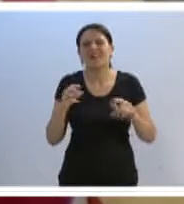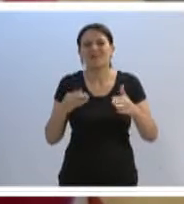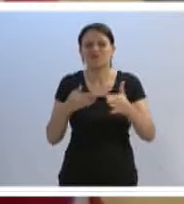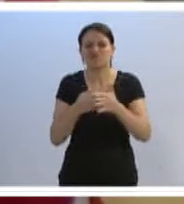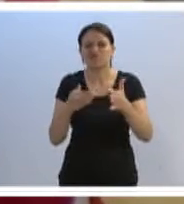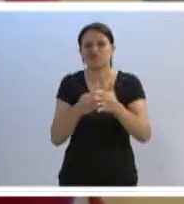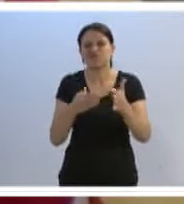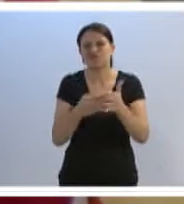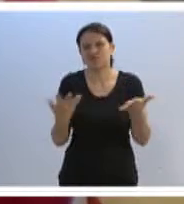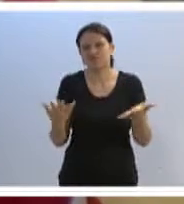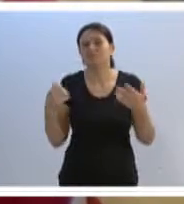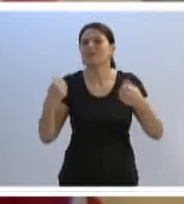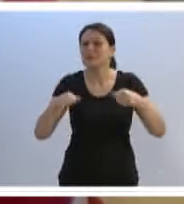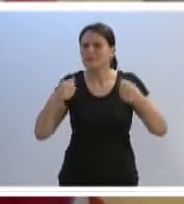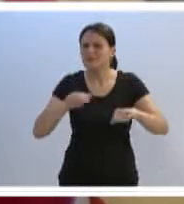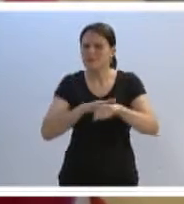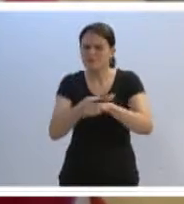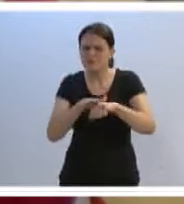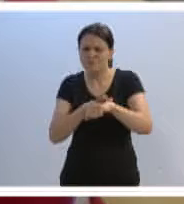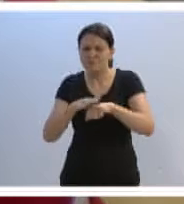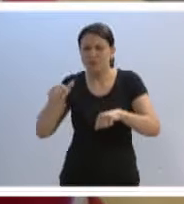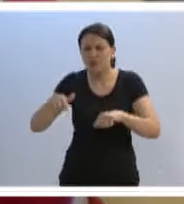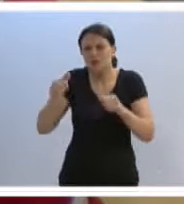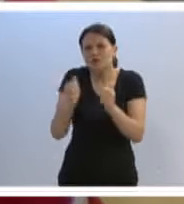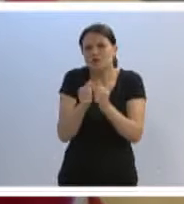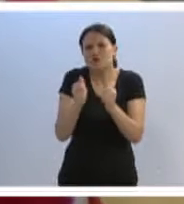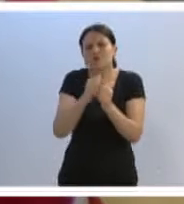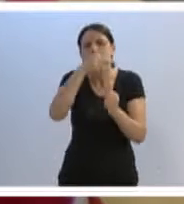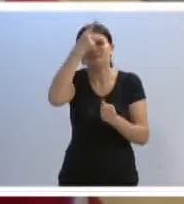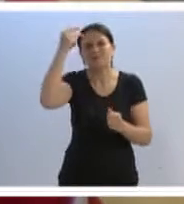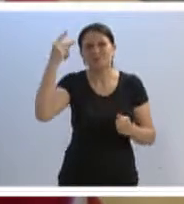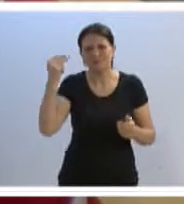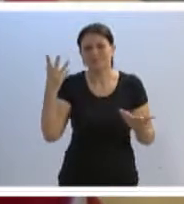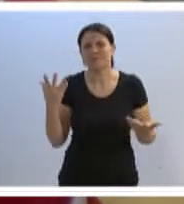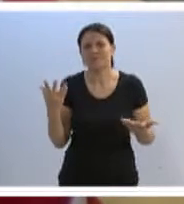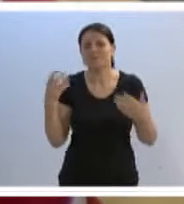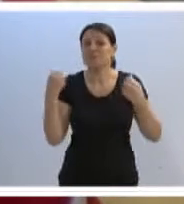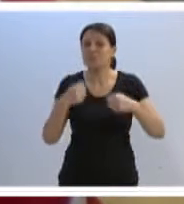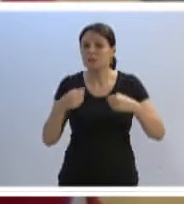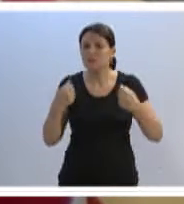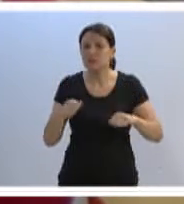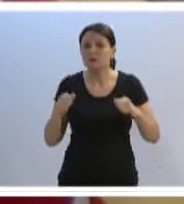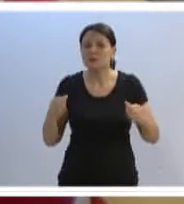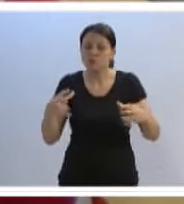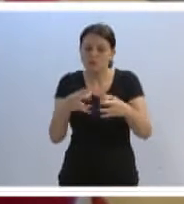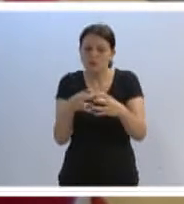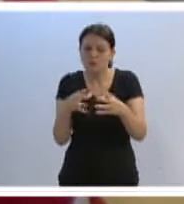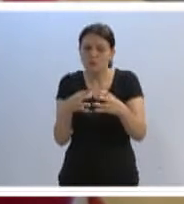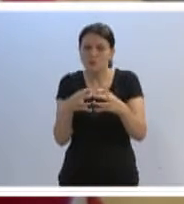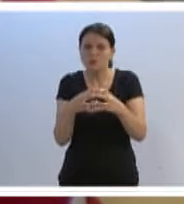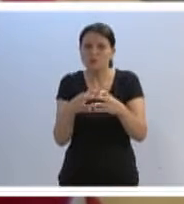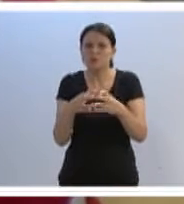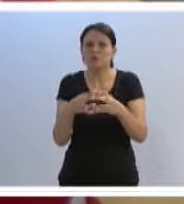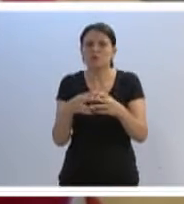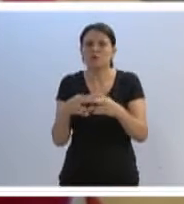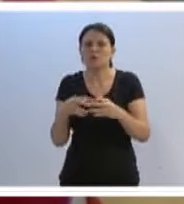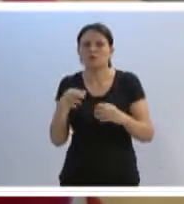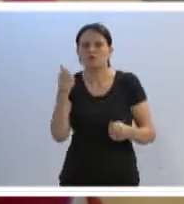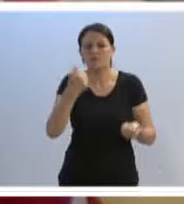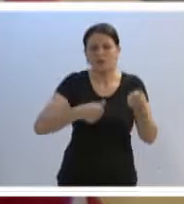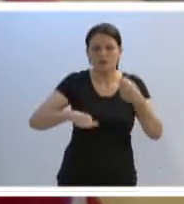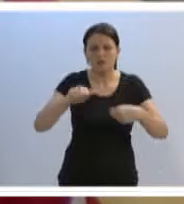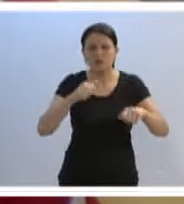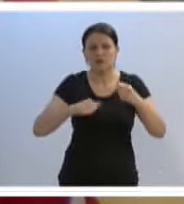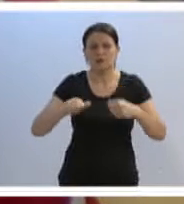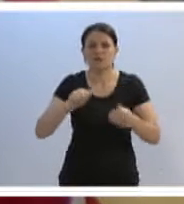fazer esse diálogo aqui, juntamente do poder público. Precisamos trazer para a nossa comissão, com vigilância sanitária, o poder público,